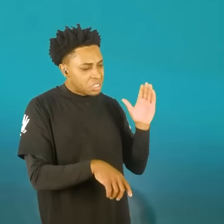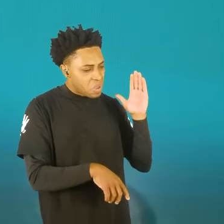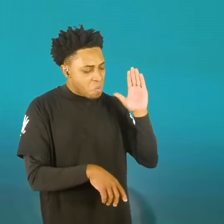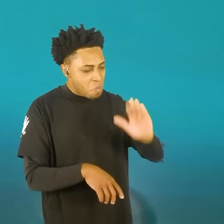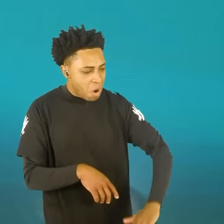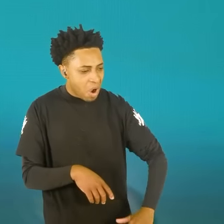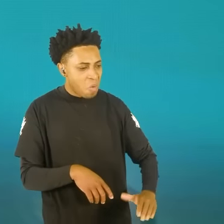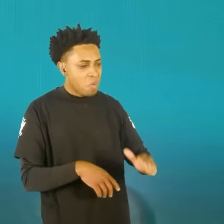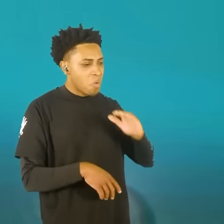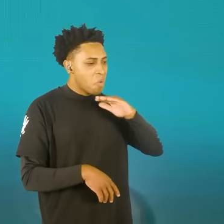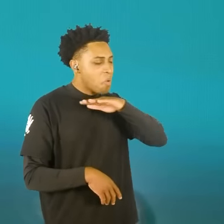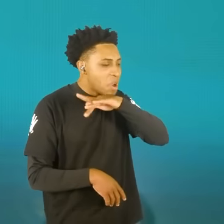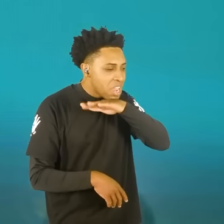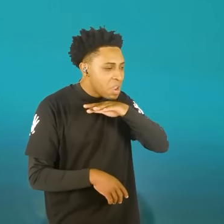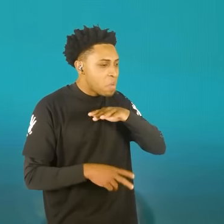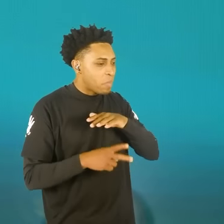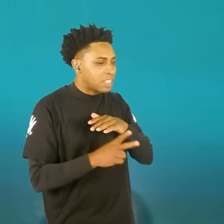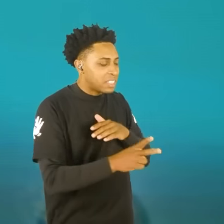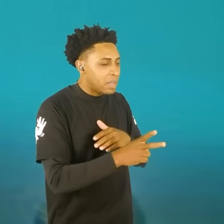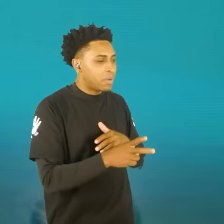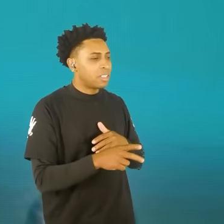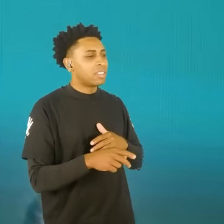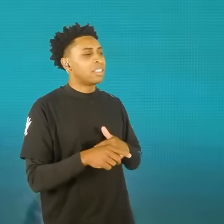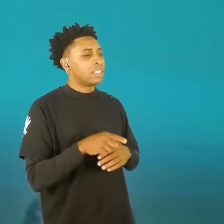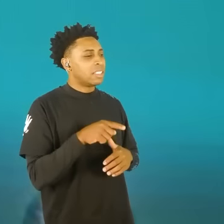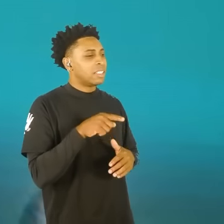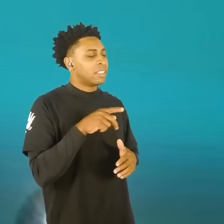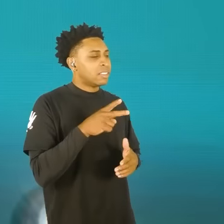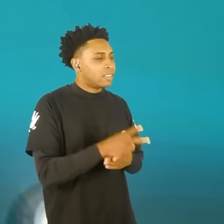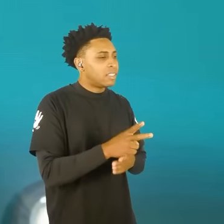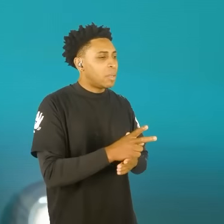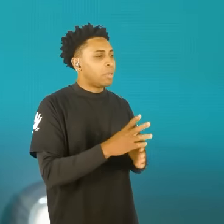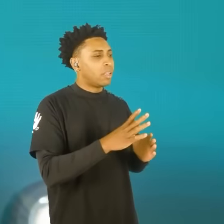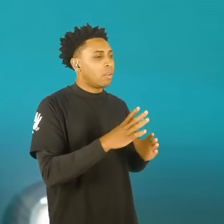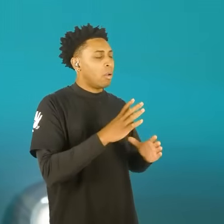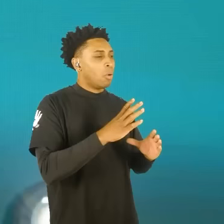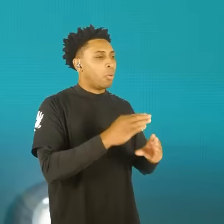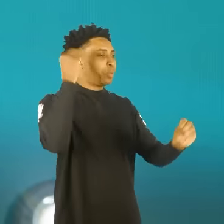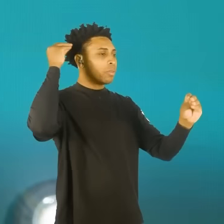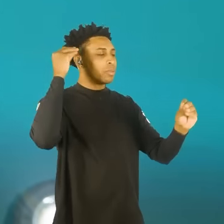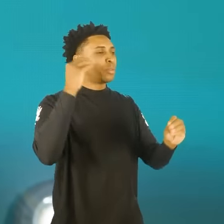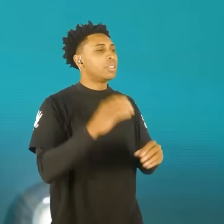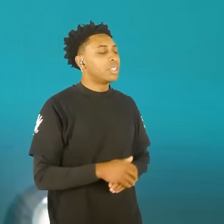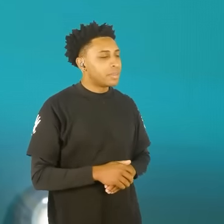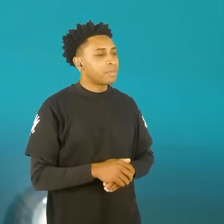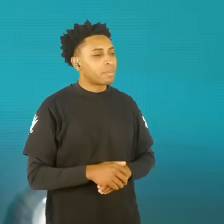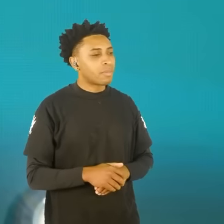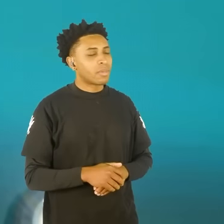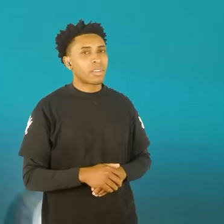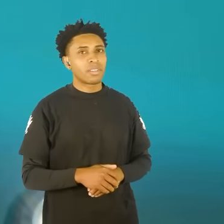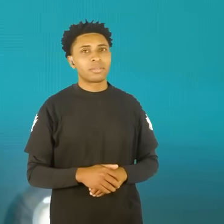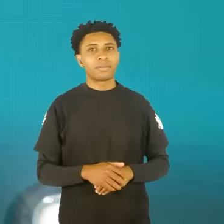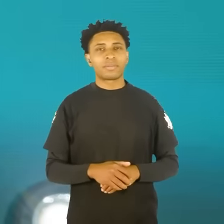um vagabundo, um fugitivo. E eu vou marcar você porque você não vai ser morto por ninguém. É como se Deus